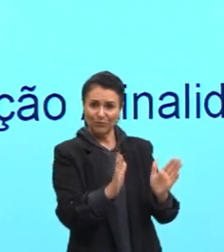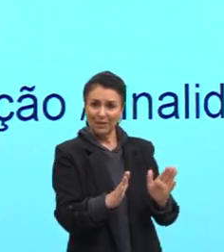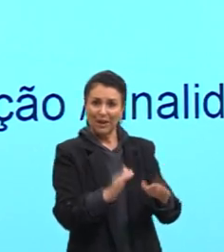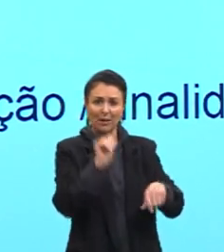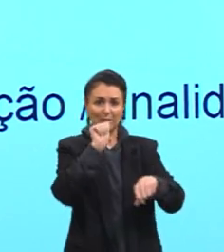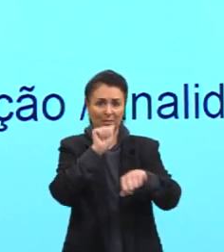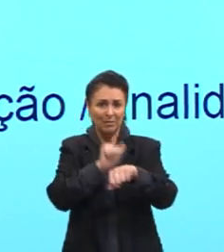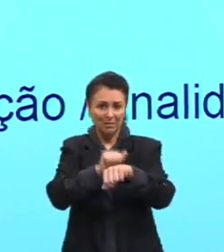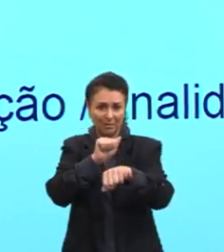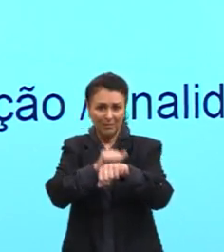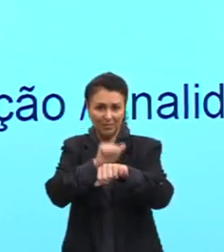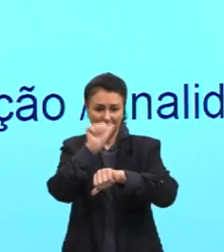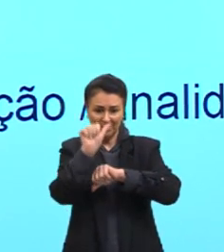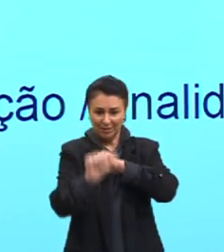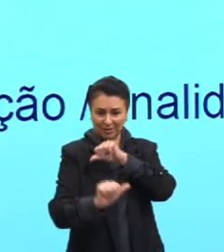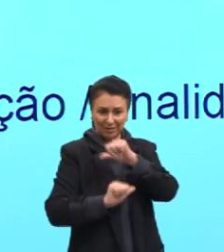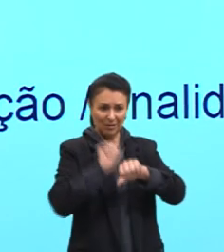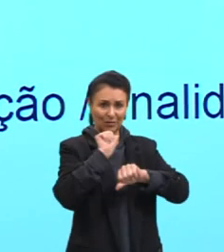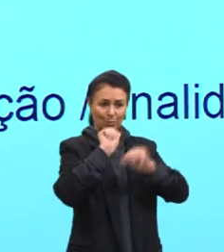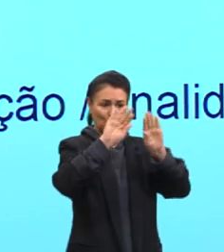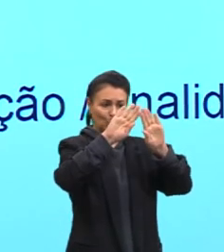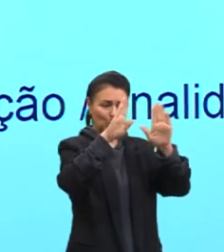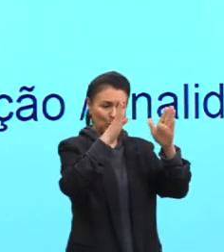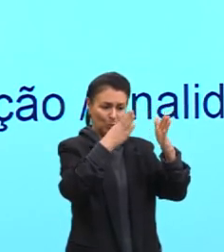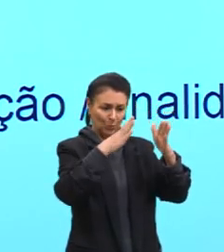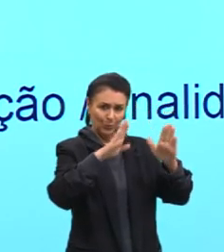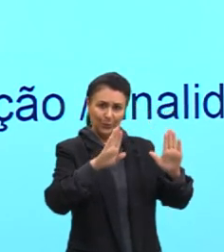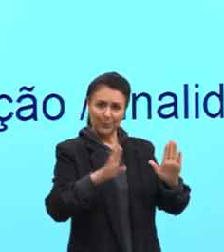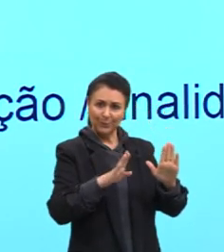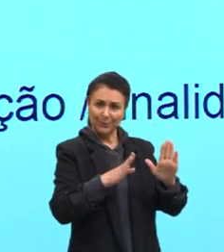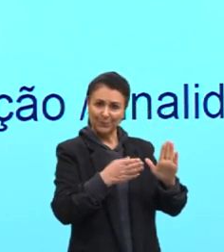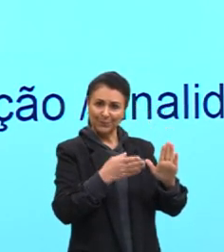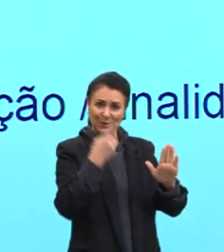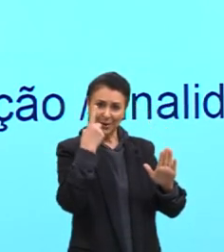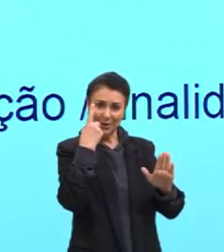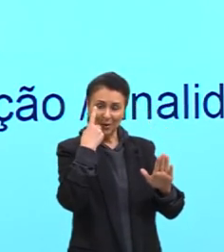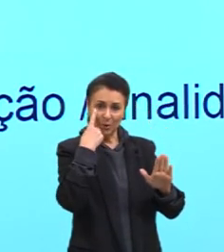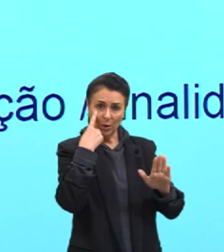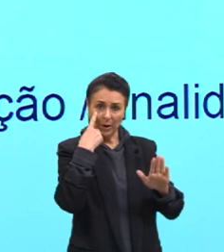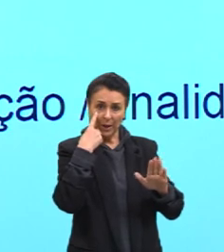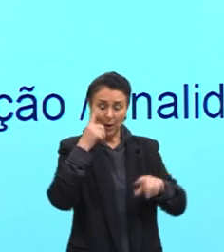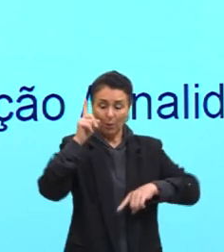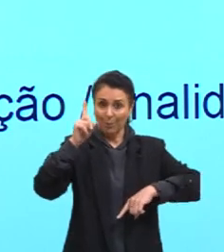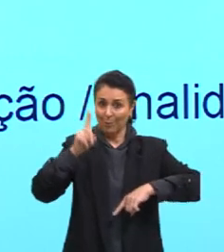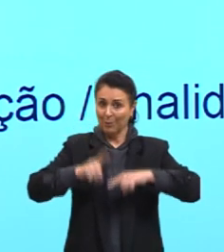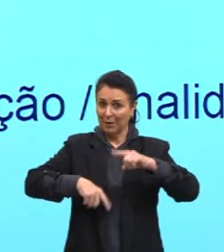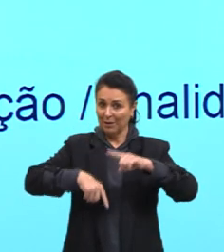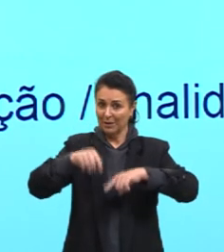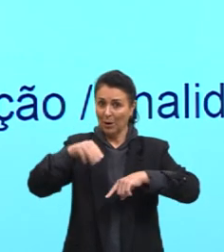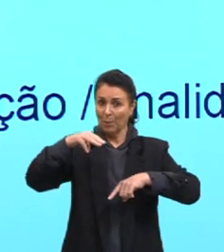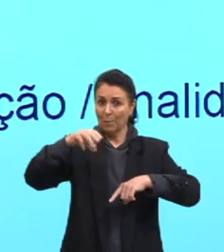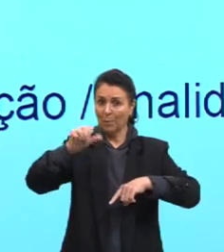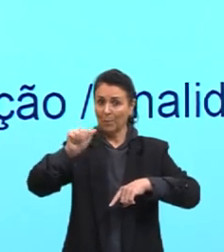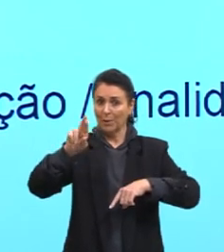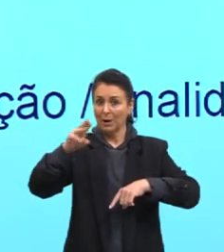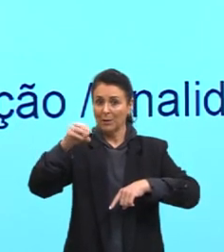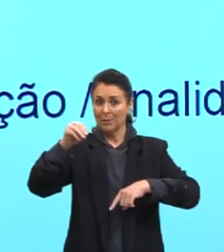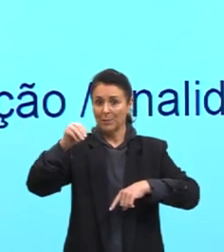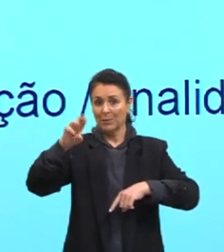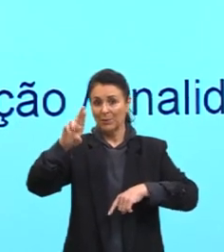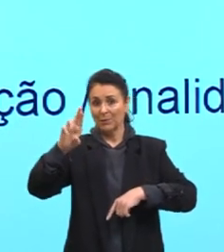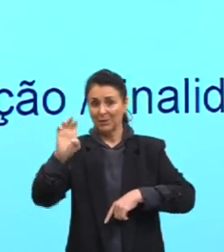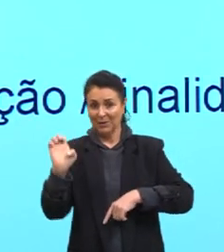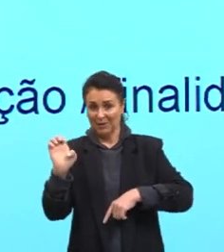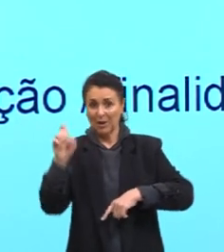transformado em uma estátua toda vez que o bloco de mármore é a causa material a causa material é o